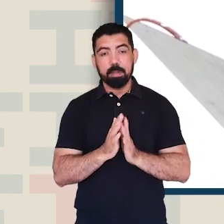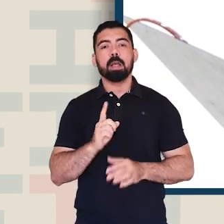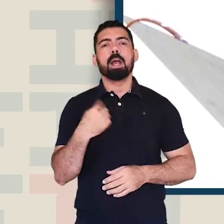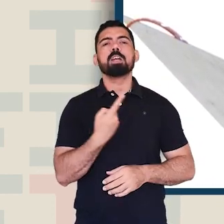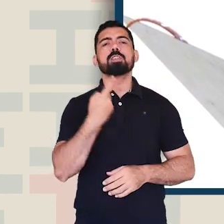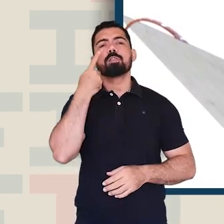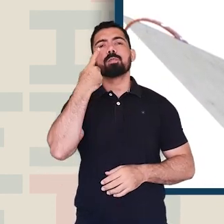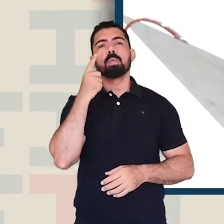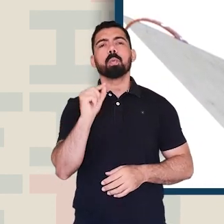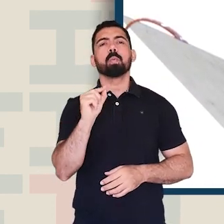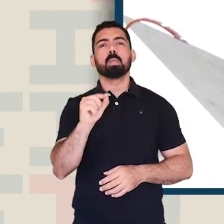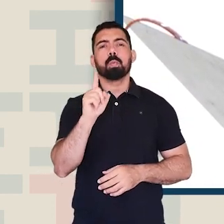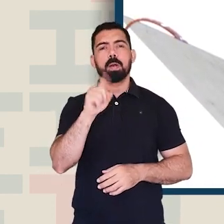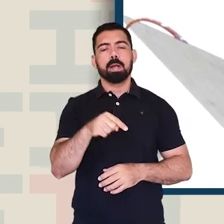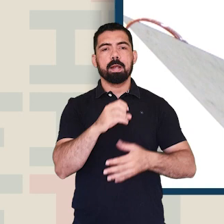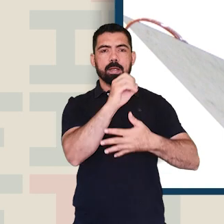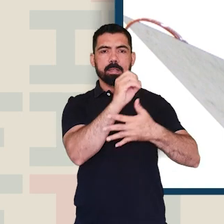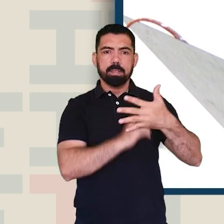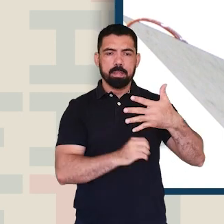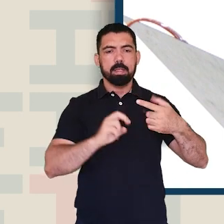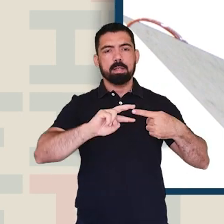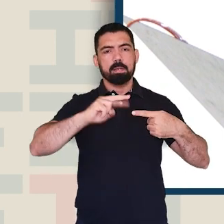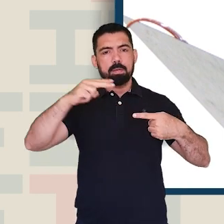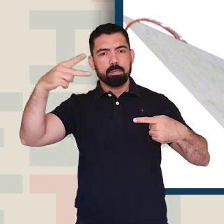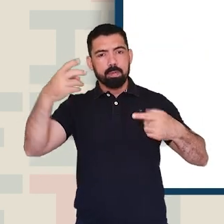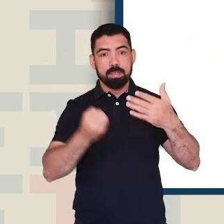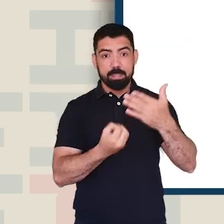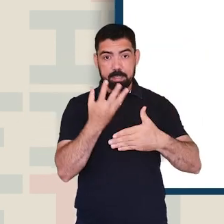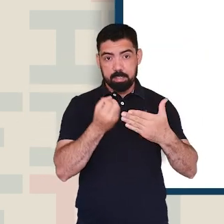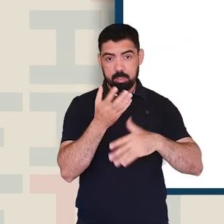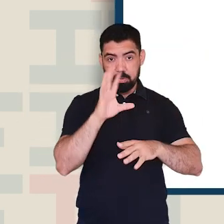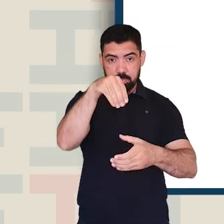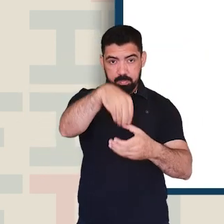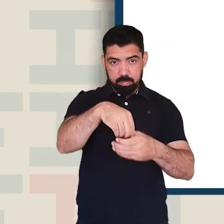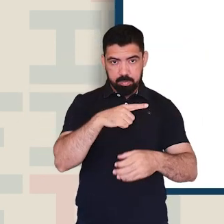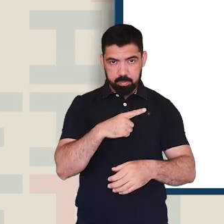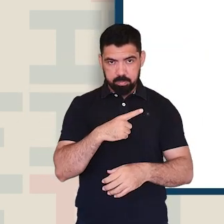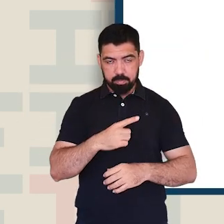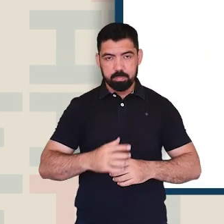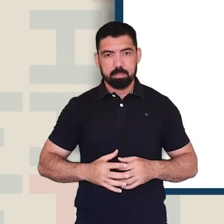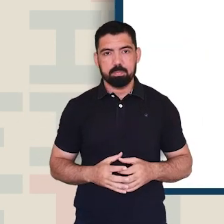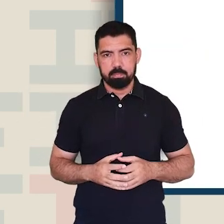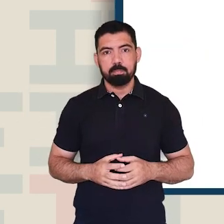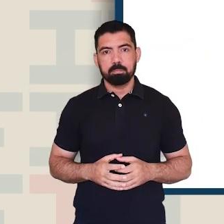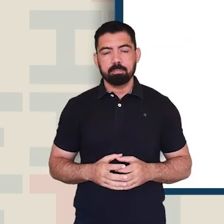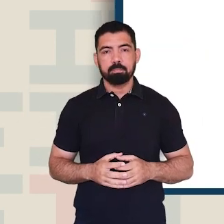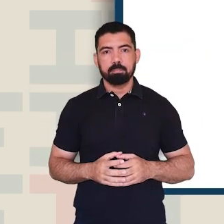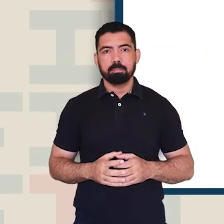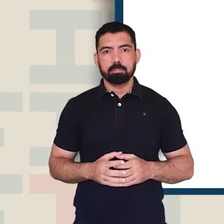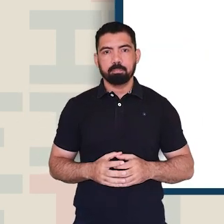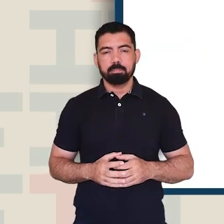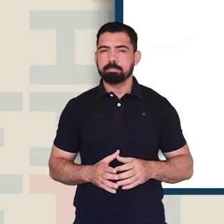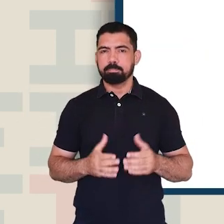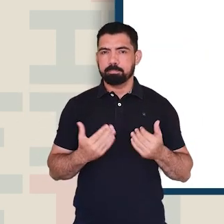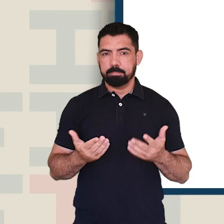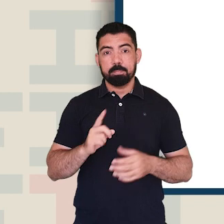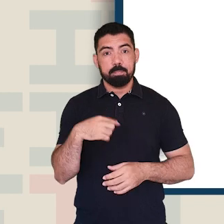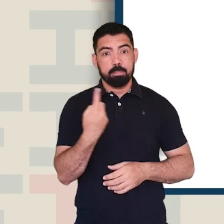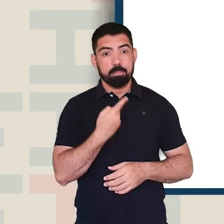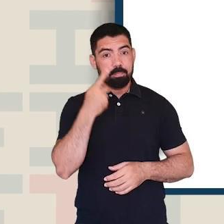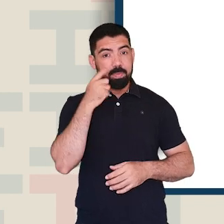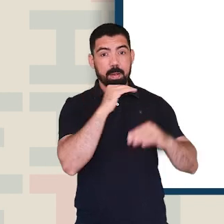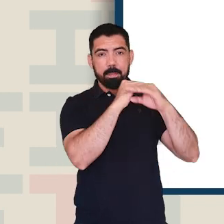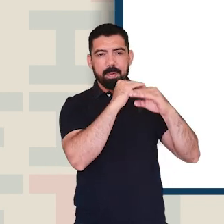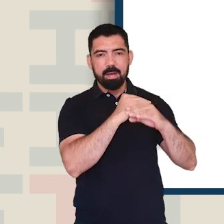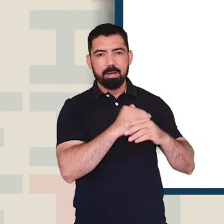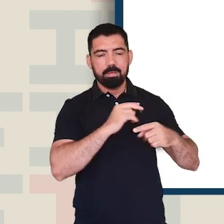ver os moldes e a escala que ele está gerando, tá? Certo? Então a gente vai ver